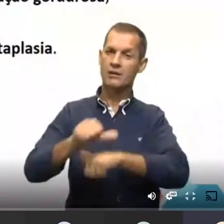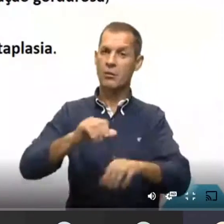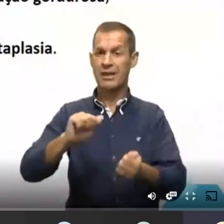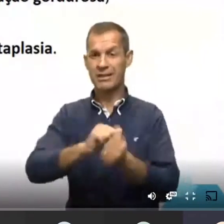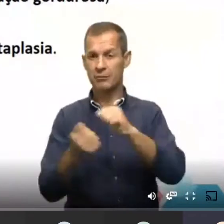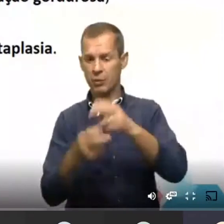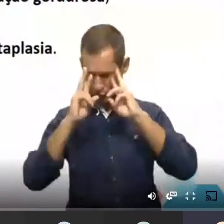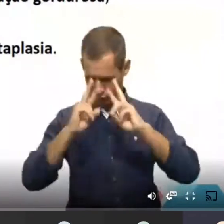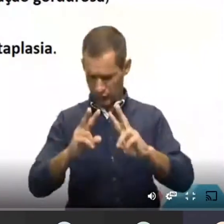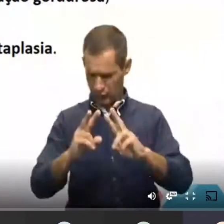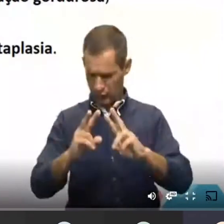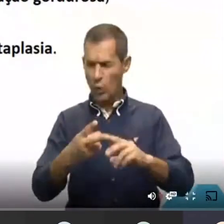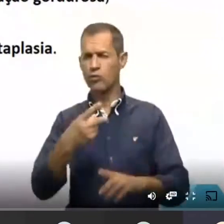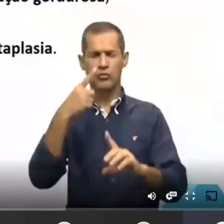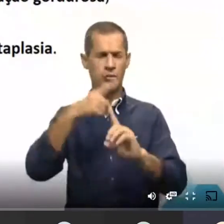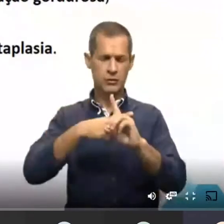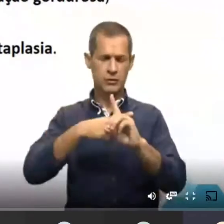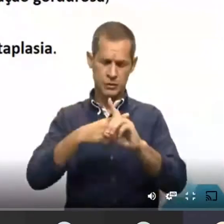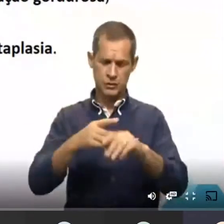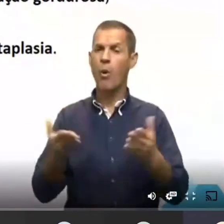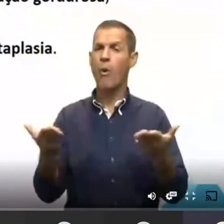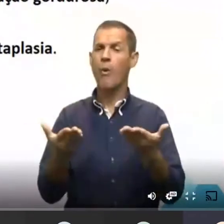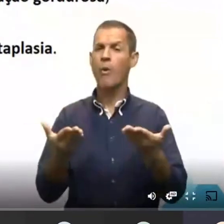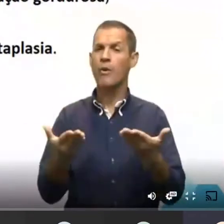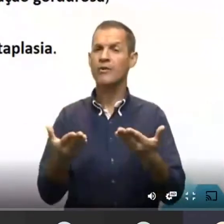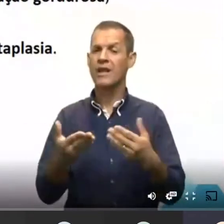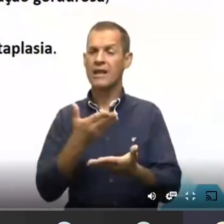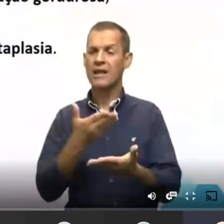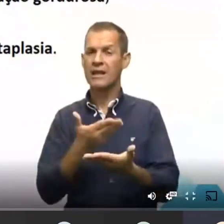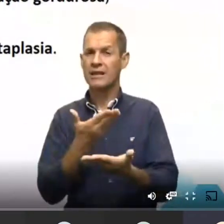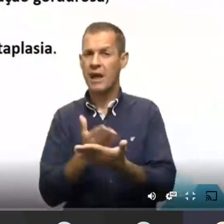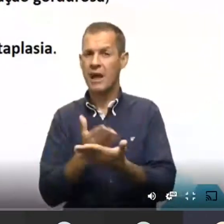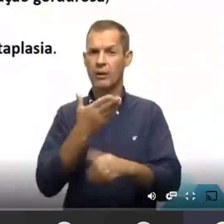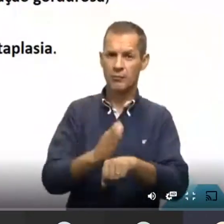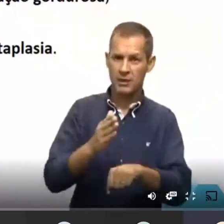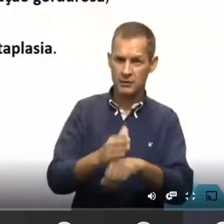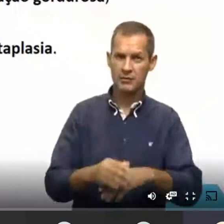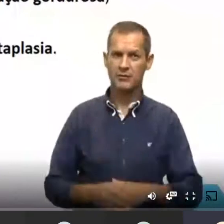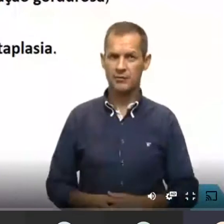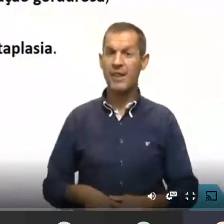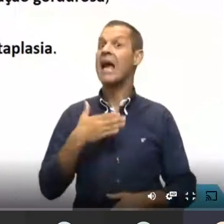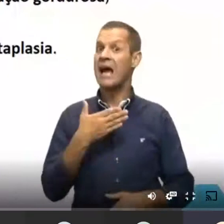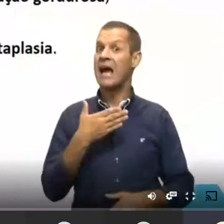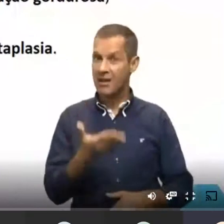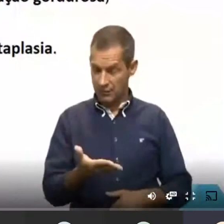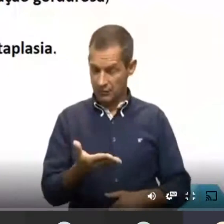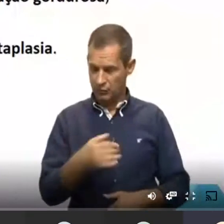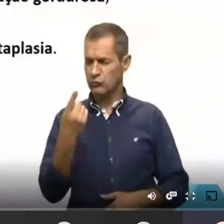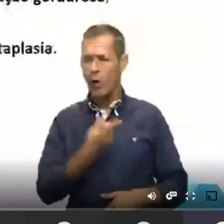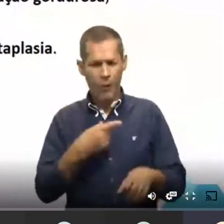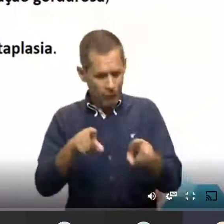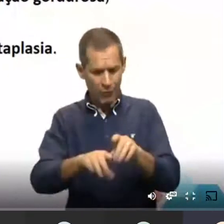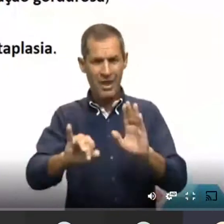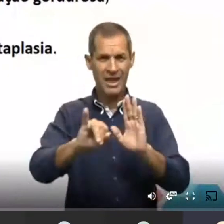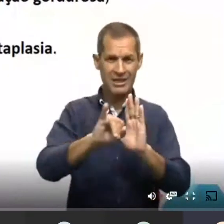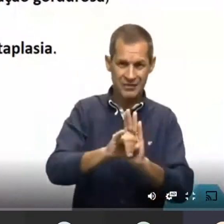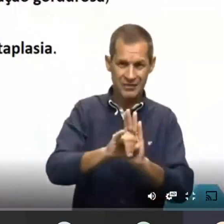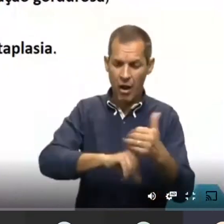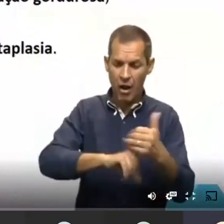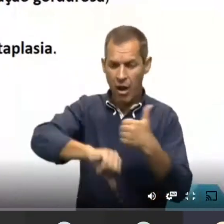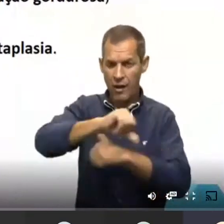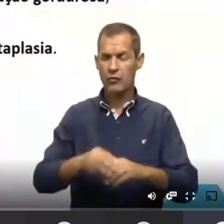irreversíveis. Nós vamos ver os dois processos hoje em aula prática. Então, vamos também